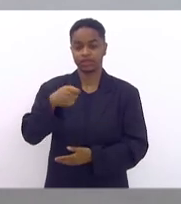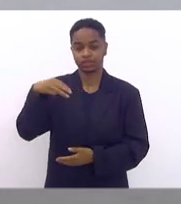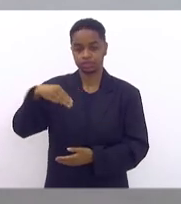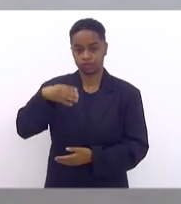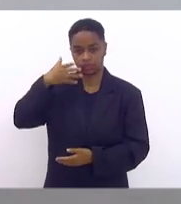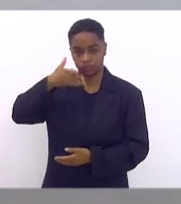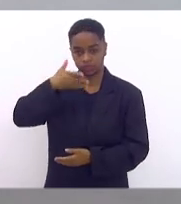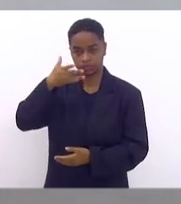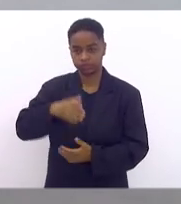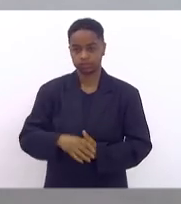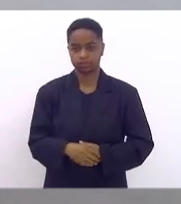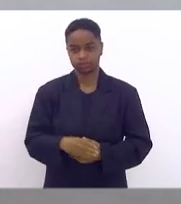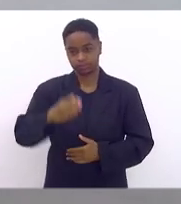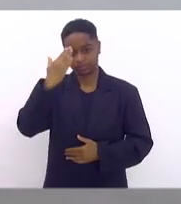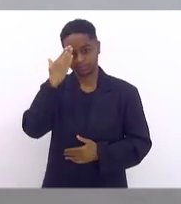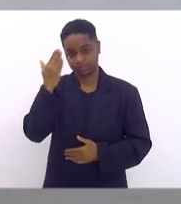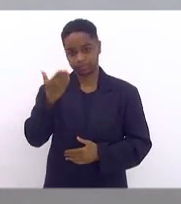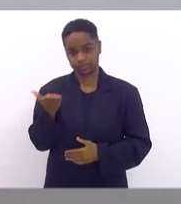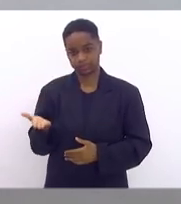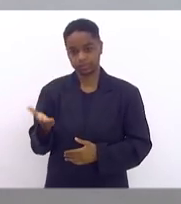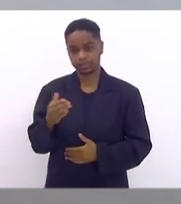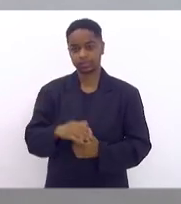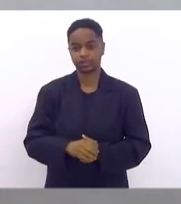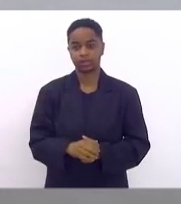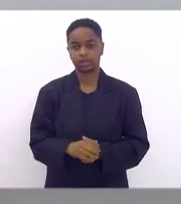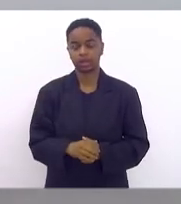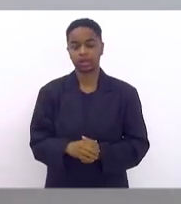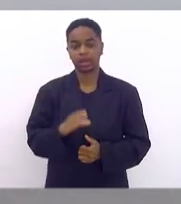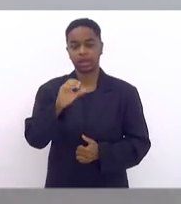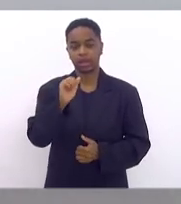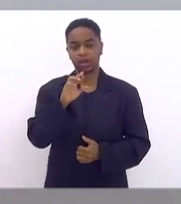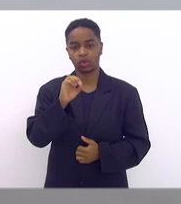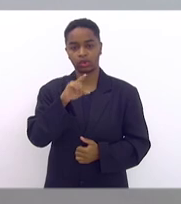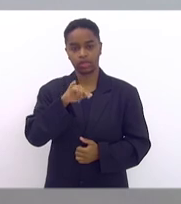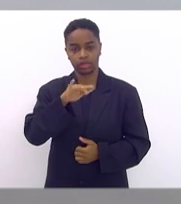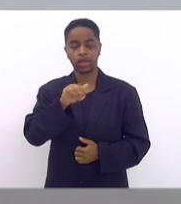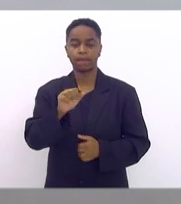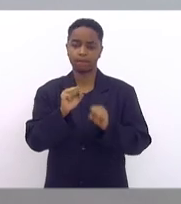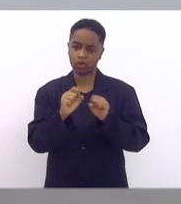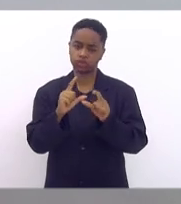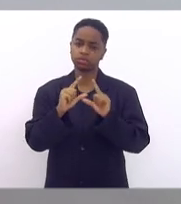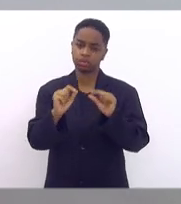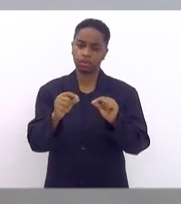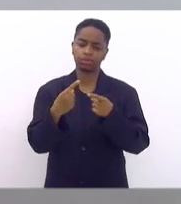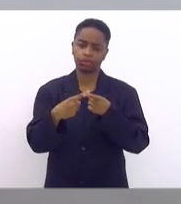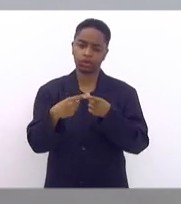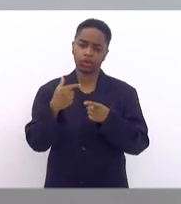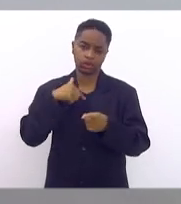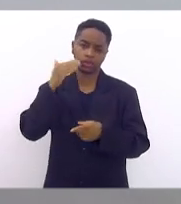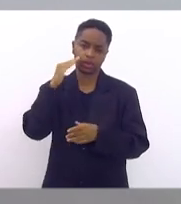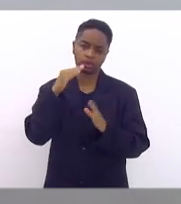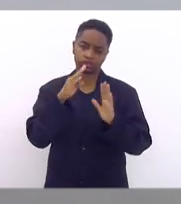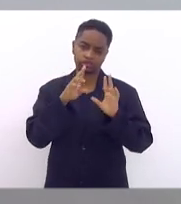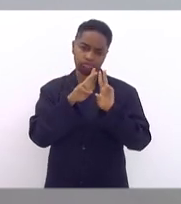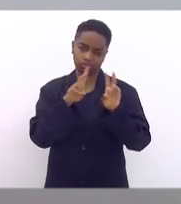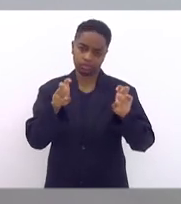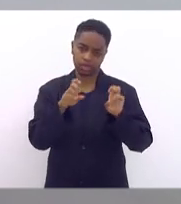sua exposição. Obrigada, doutora Carolina. Pode se retirar, que eu entendo perfeitamente essas questões de agendas aqui.